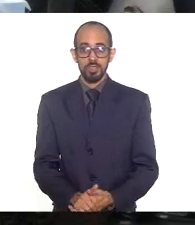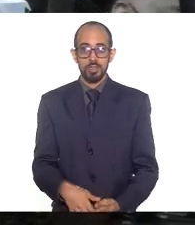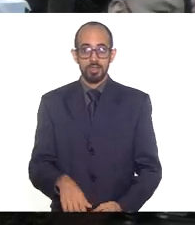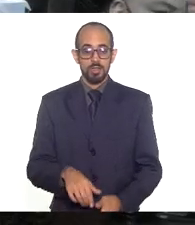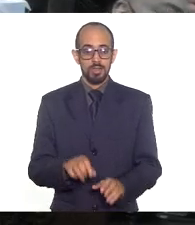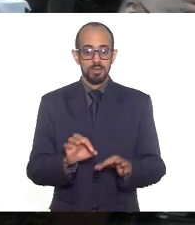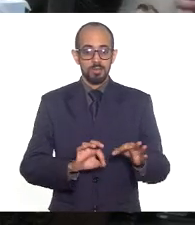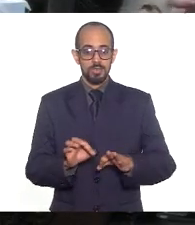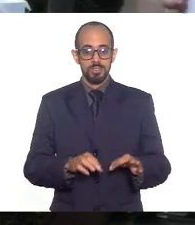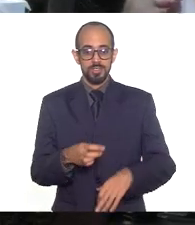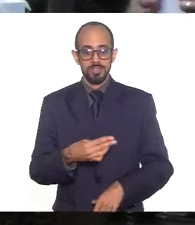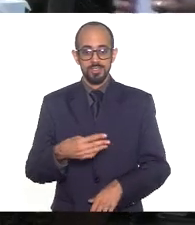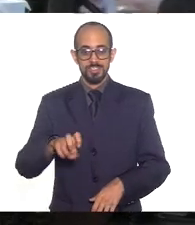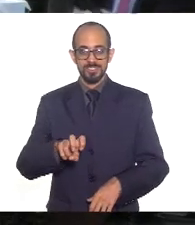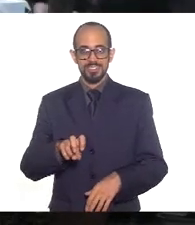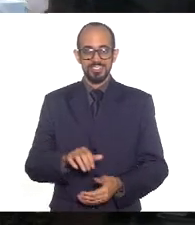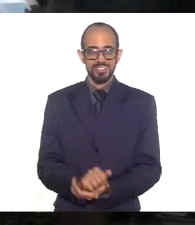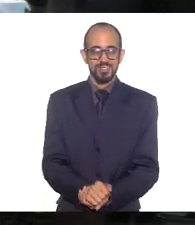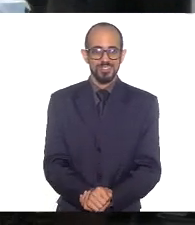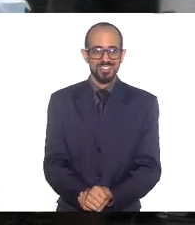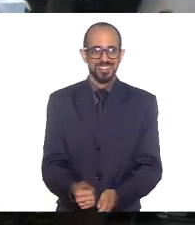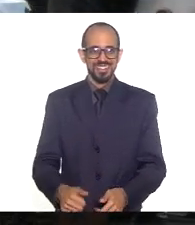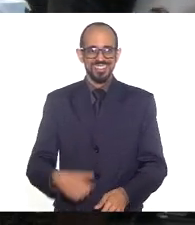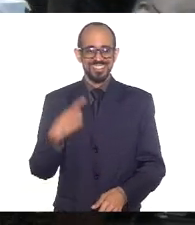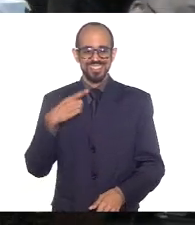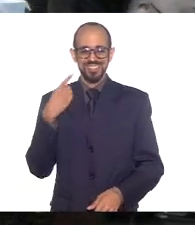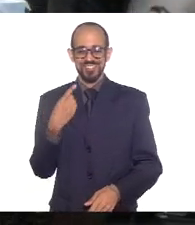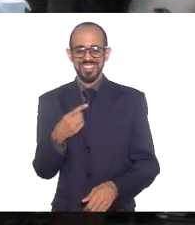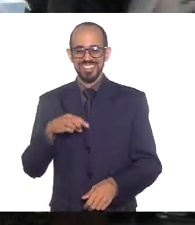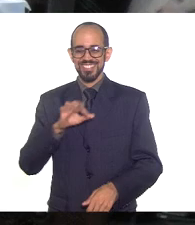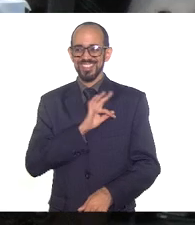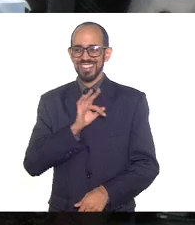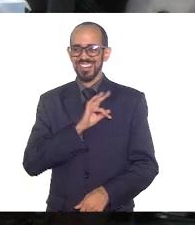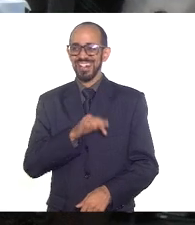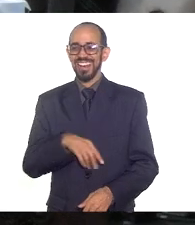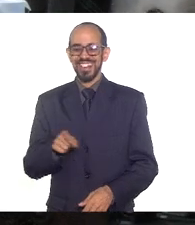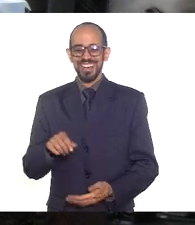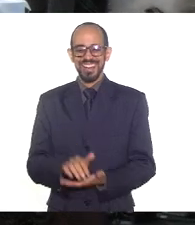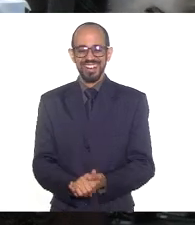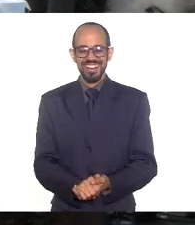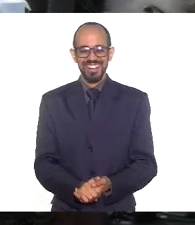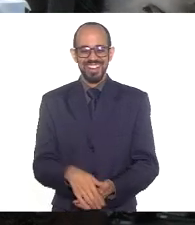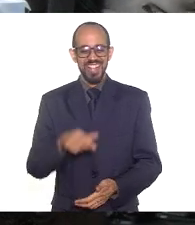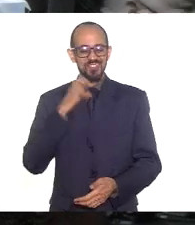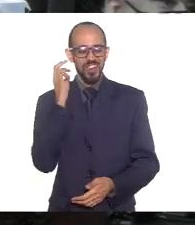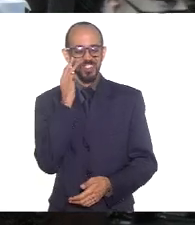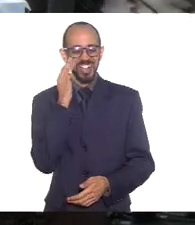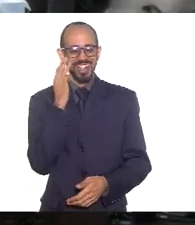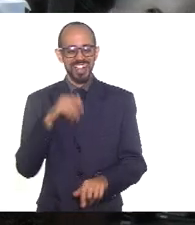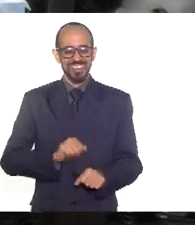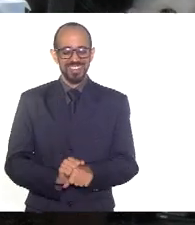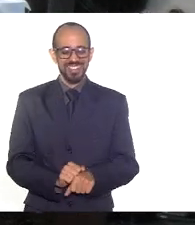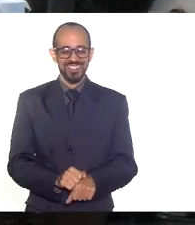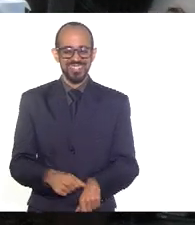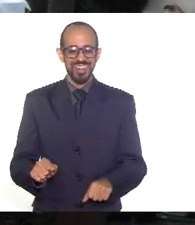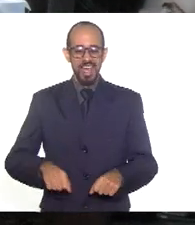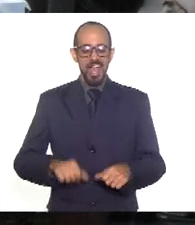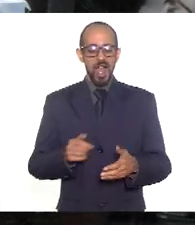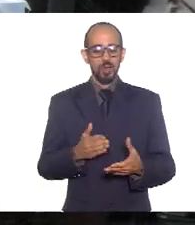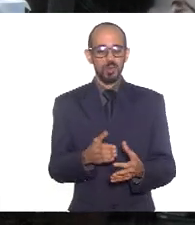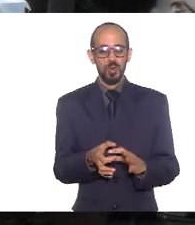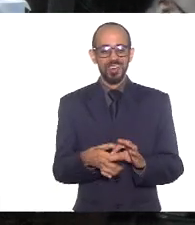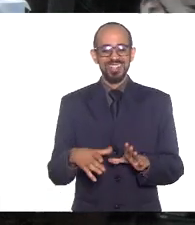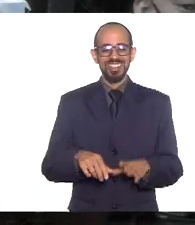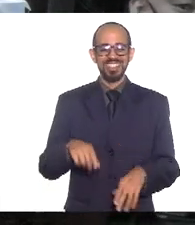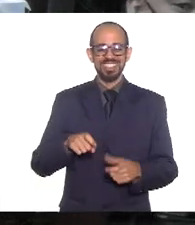de autoria dos deputados Martha Rocha André Ceciliano Rubens bomtempo e waldeck Carneiro que autoriza o poder executivo